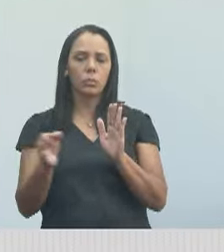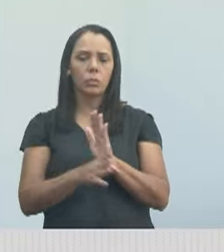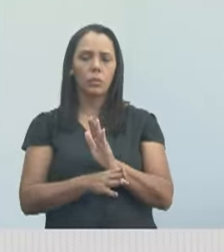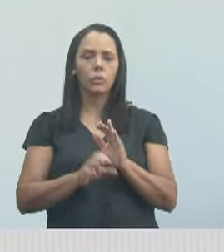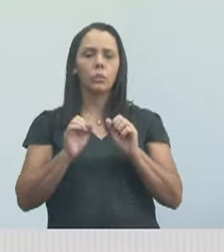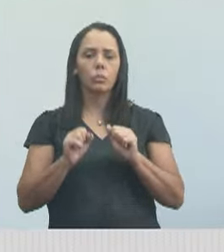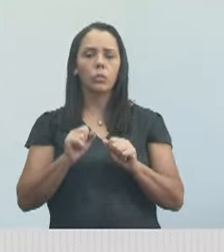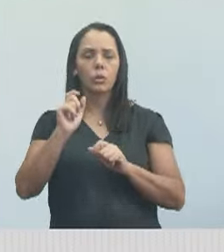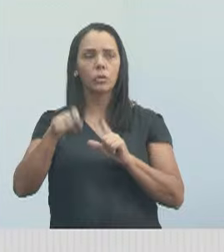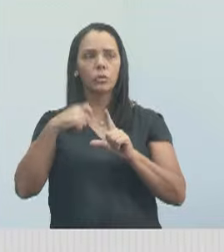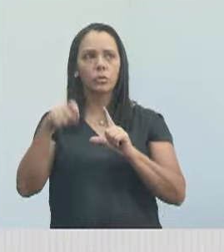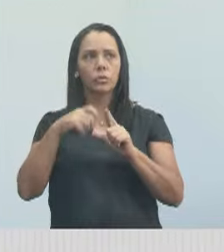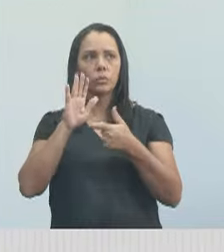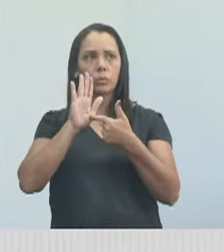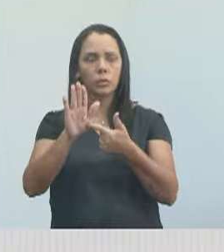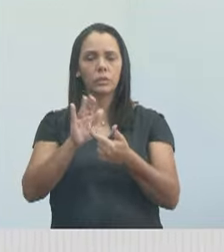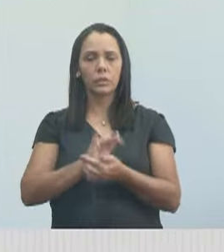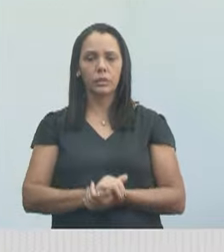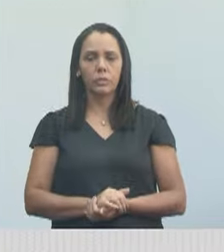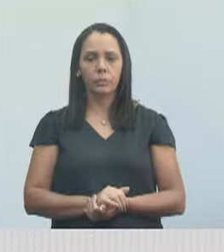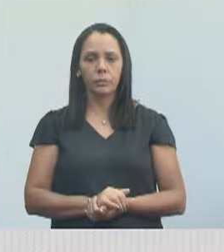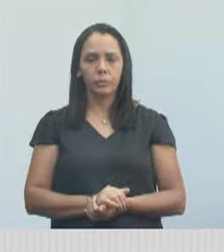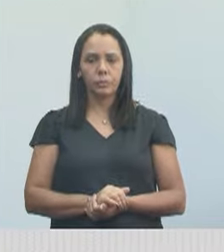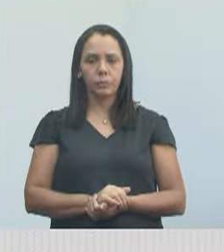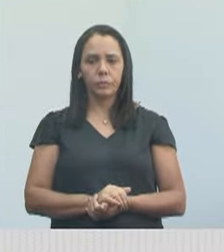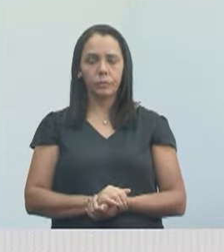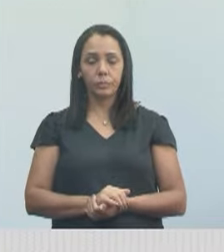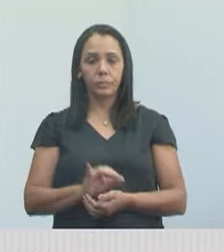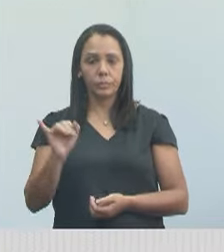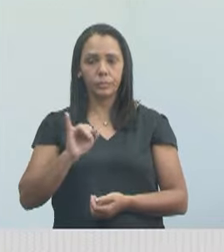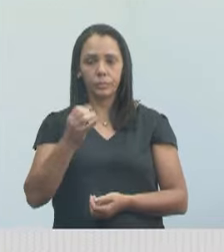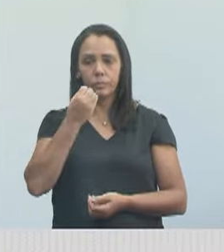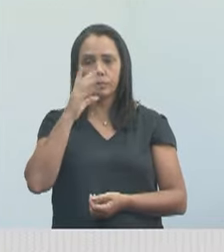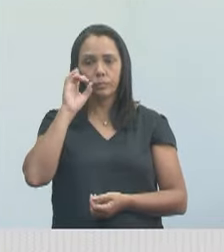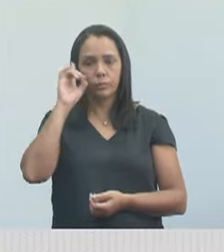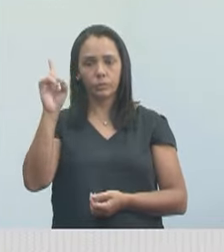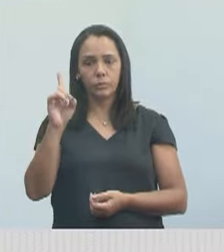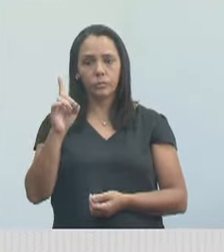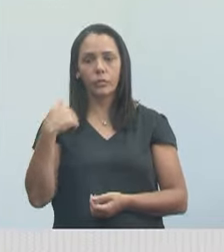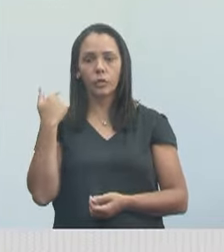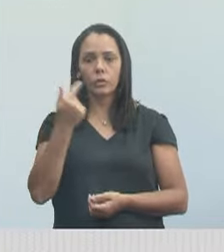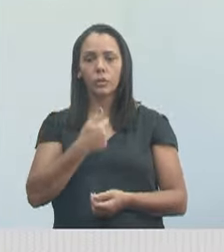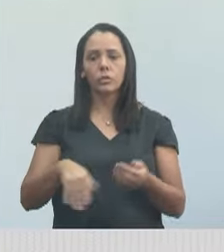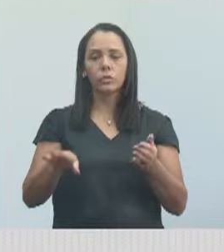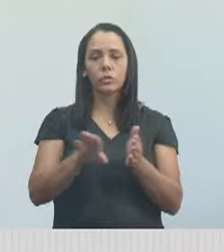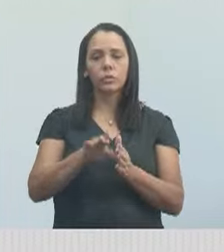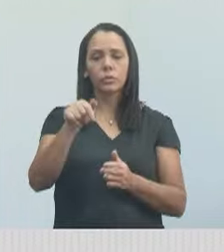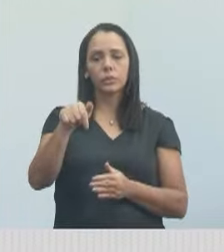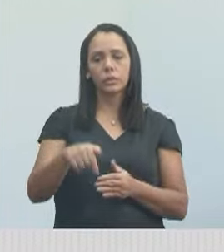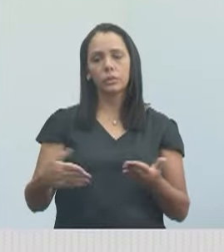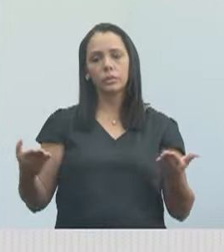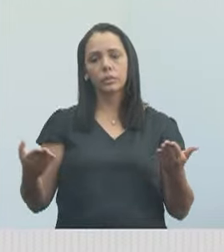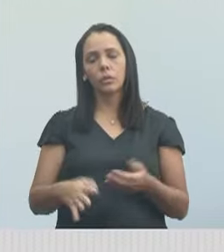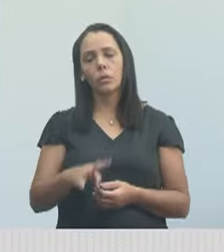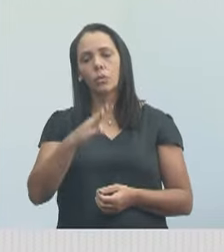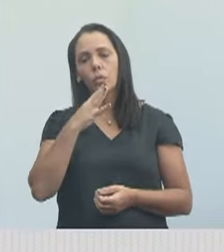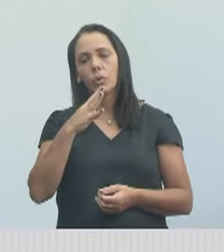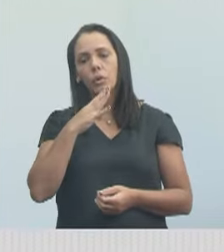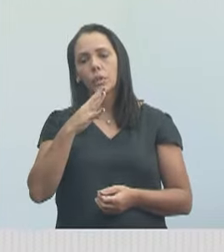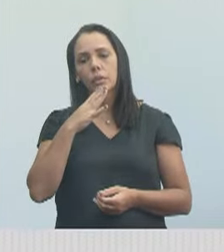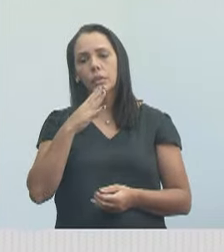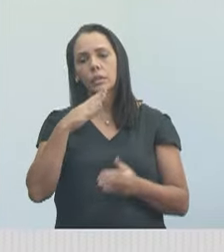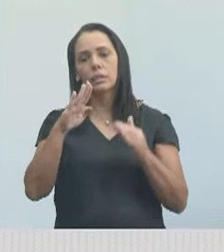Pode passar o vídeo, por favor. Vídeo 2. Oi, gente, bom dia. Chegamos aqui em São Caetano agora. Eu vim conhecer a